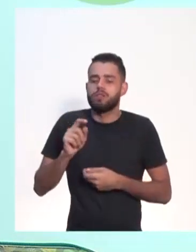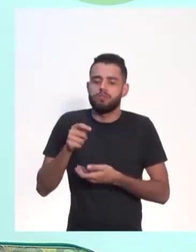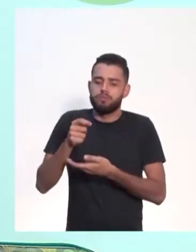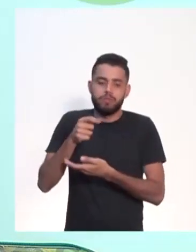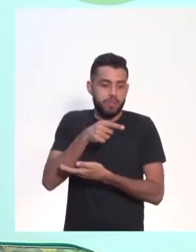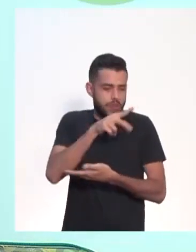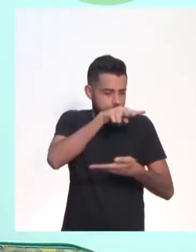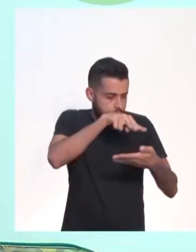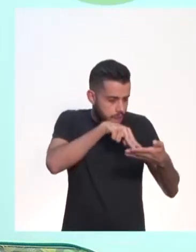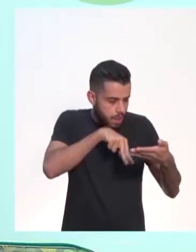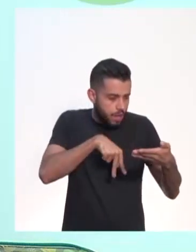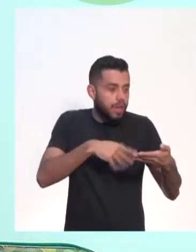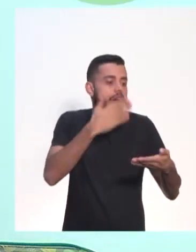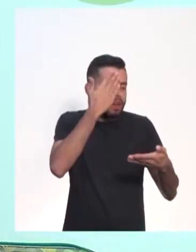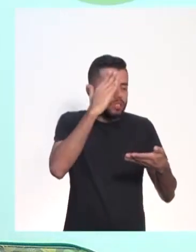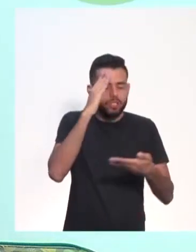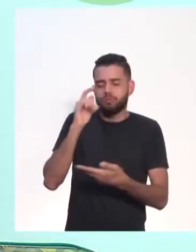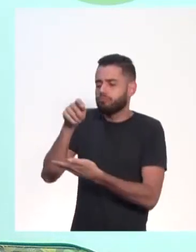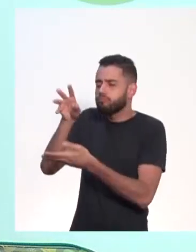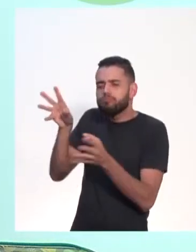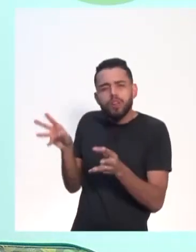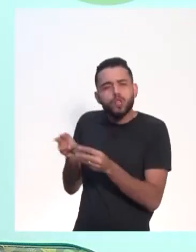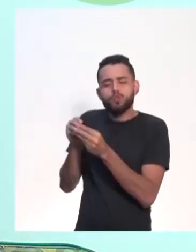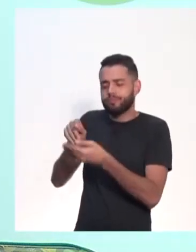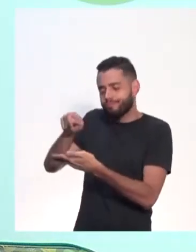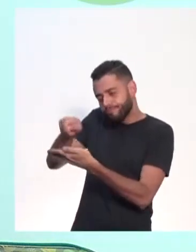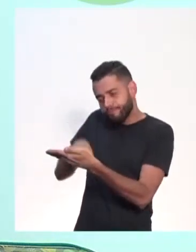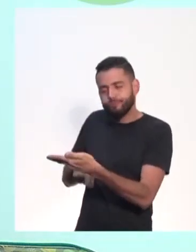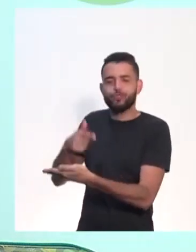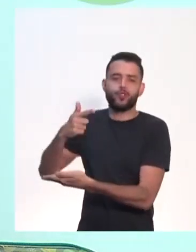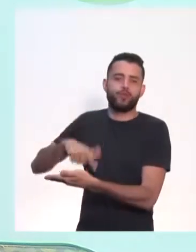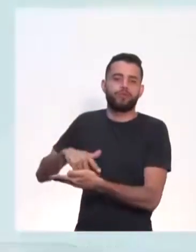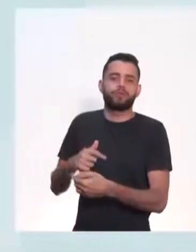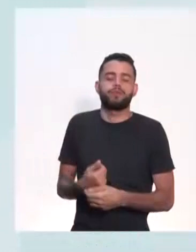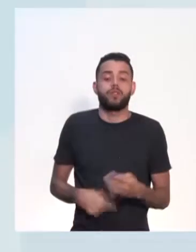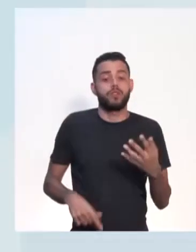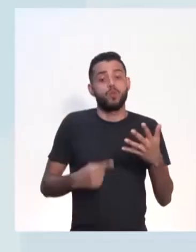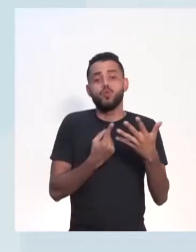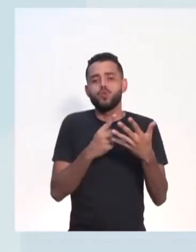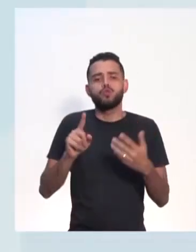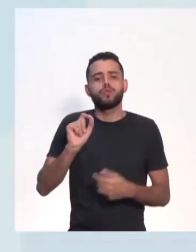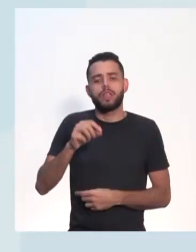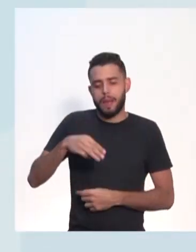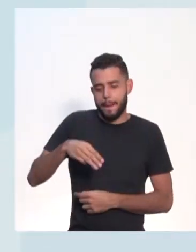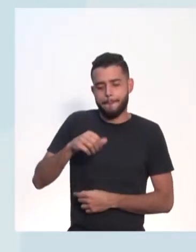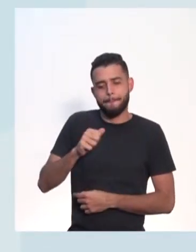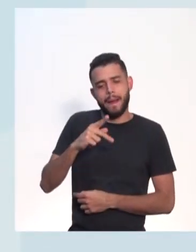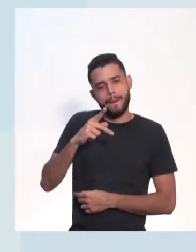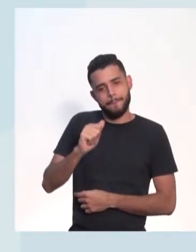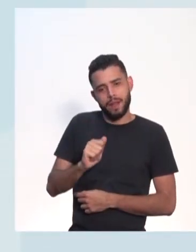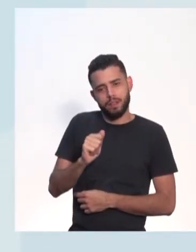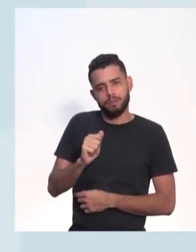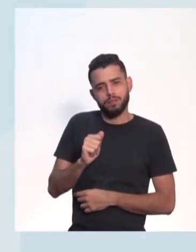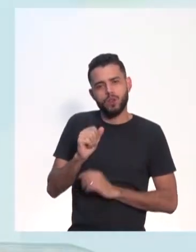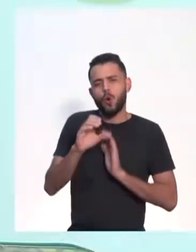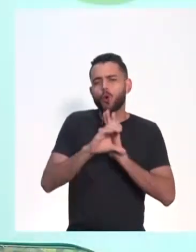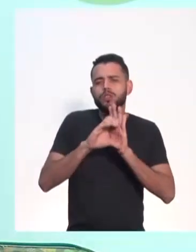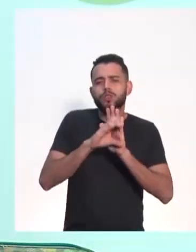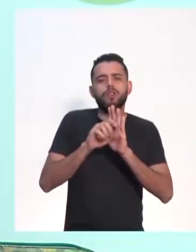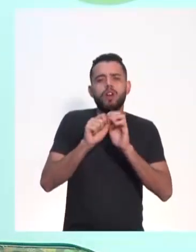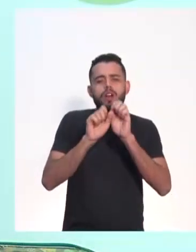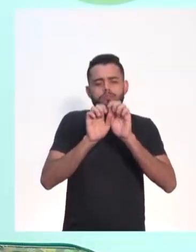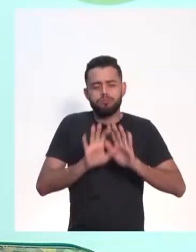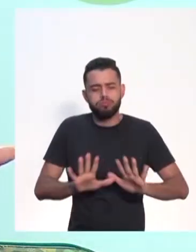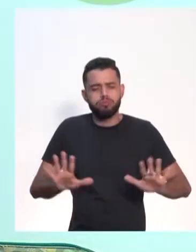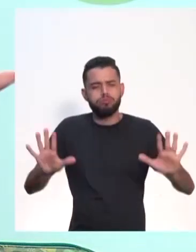entendeu daquele texto. E, por último, a gente tem um mapa conceitual, que vai ser quase um diagrama de conceitos